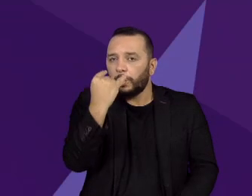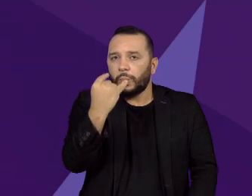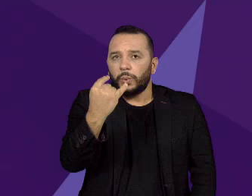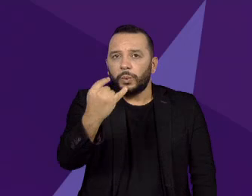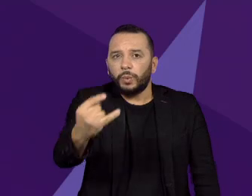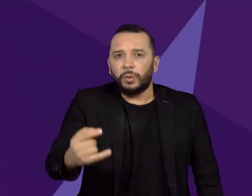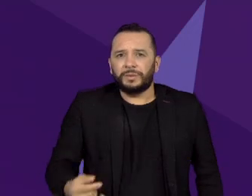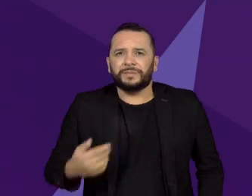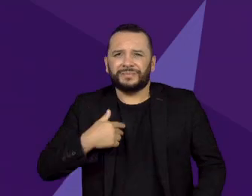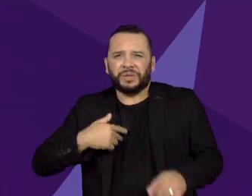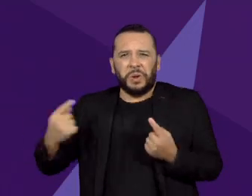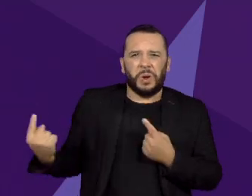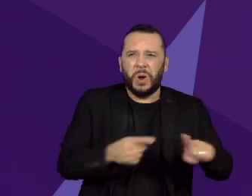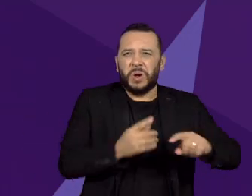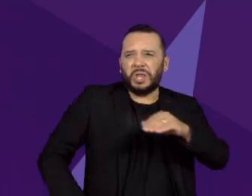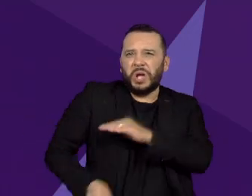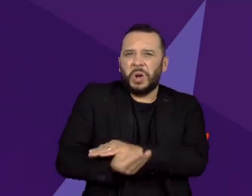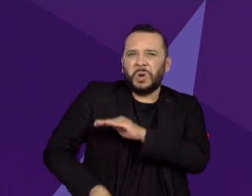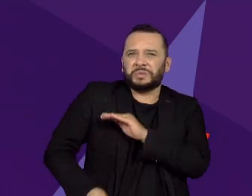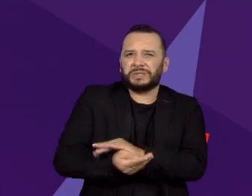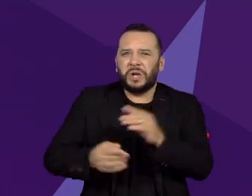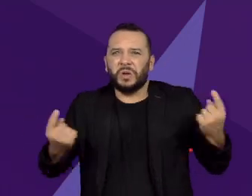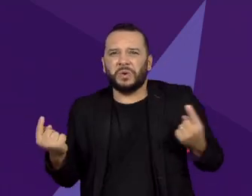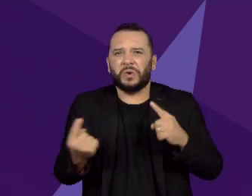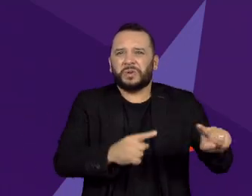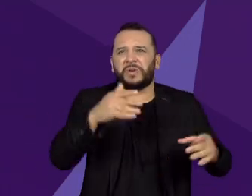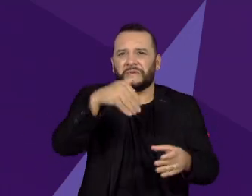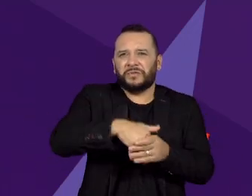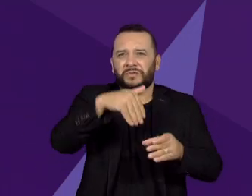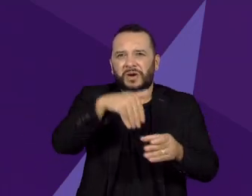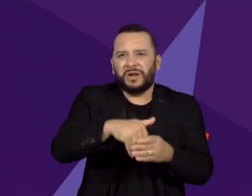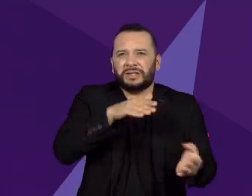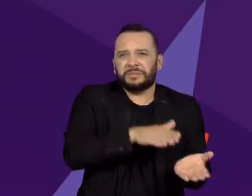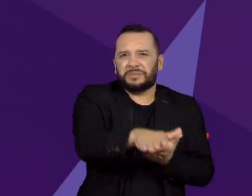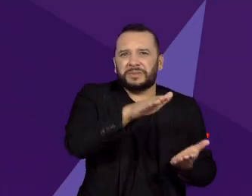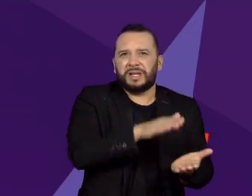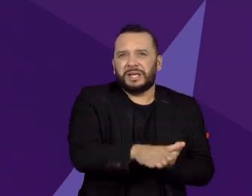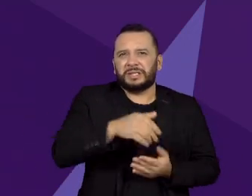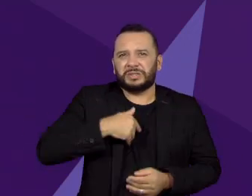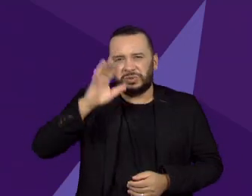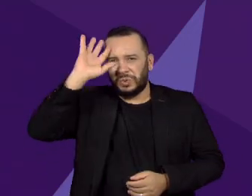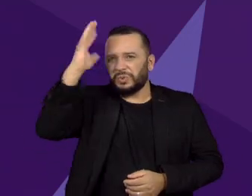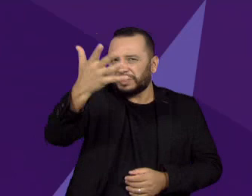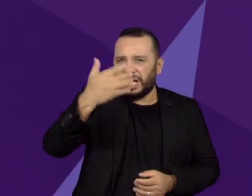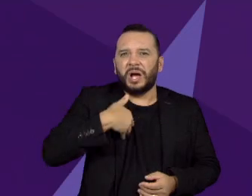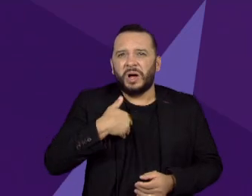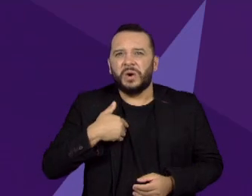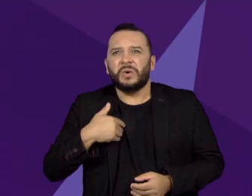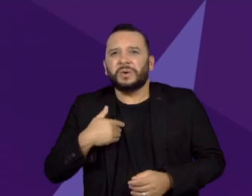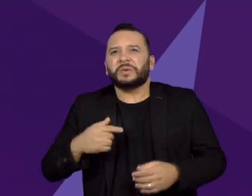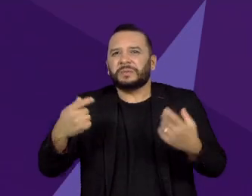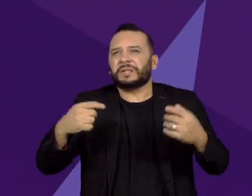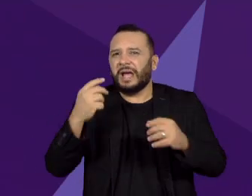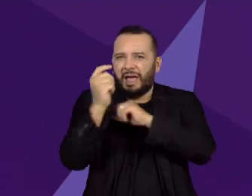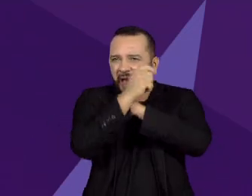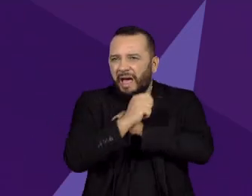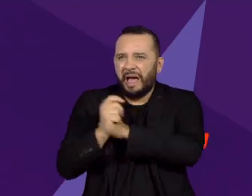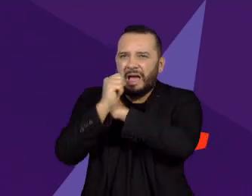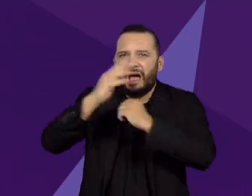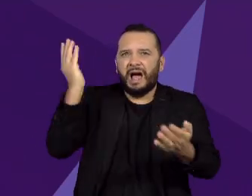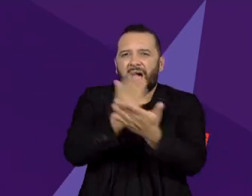Contra a corrupção! Contra o ingresso! É a solução! Deixa de ser enganado